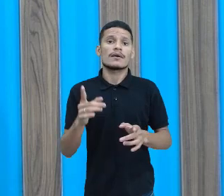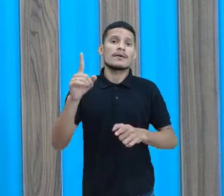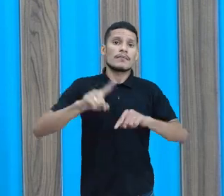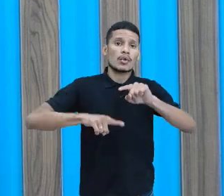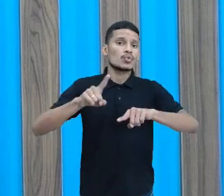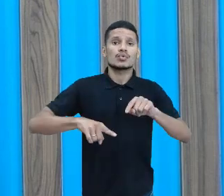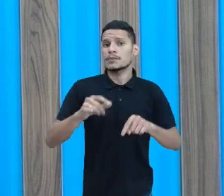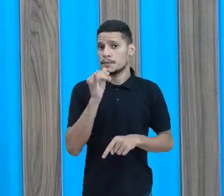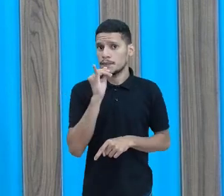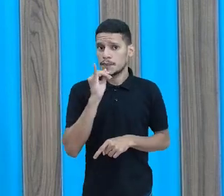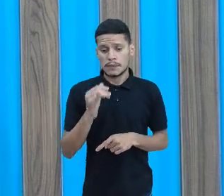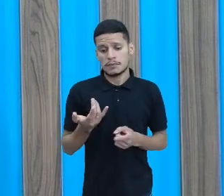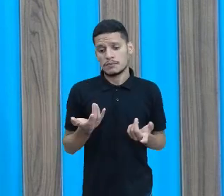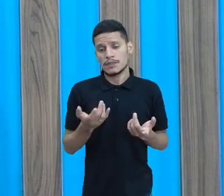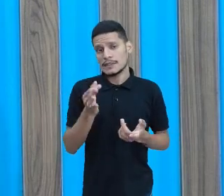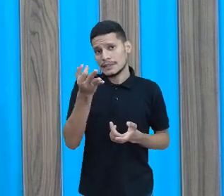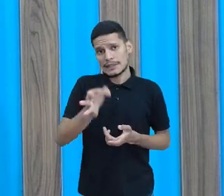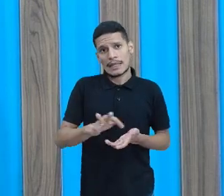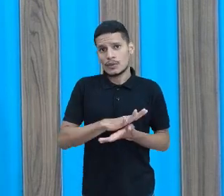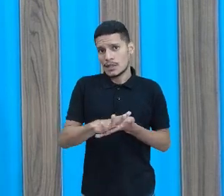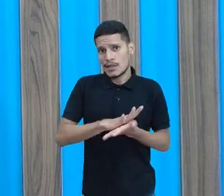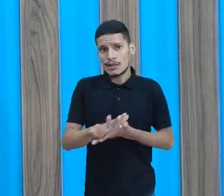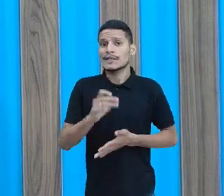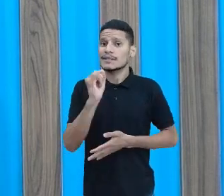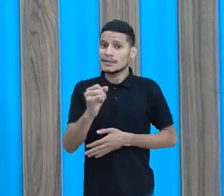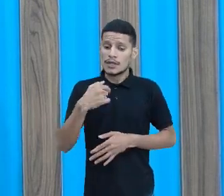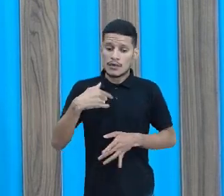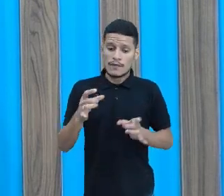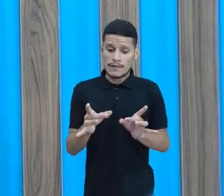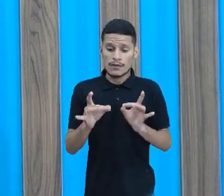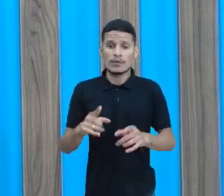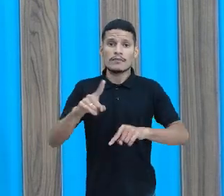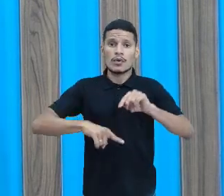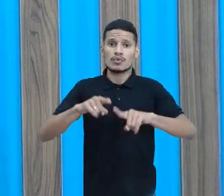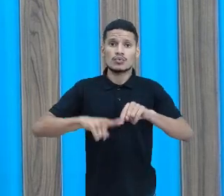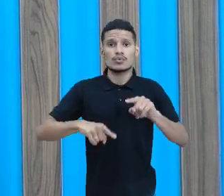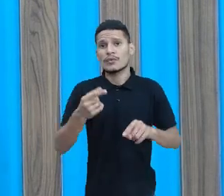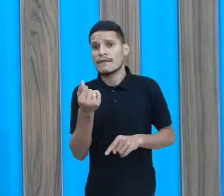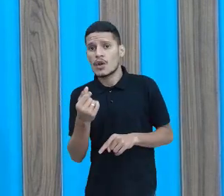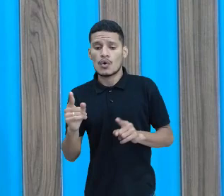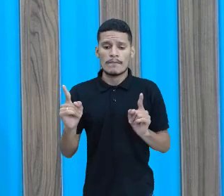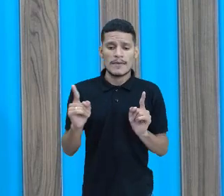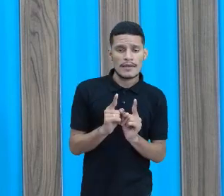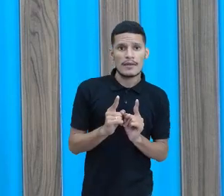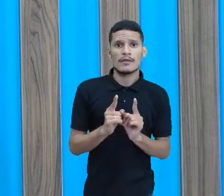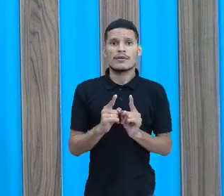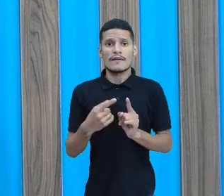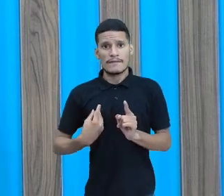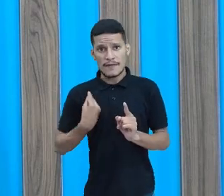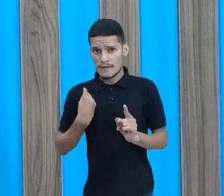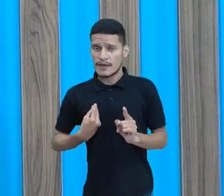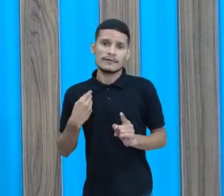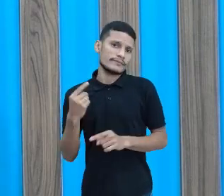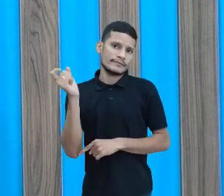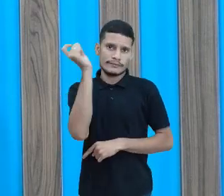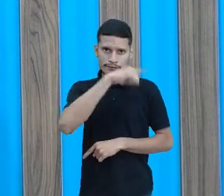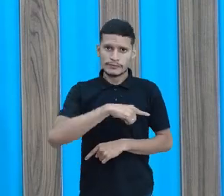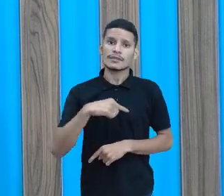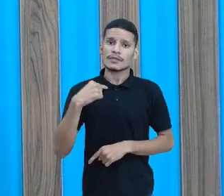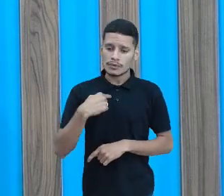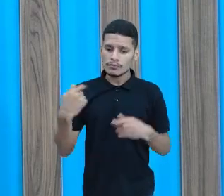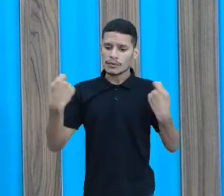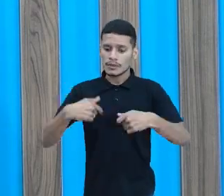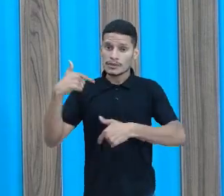exemplo, não vai dar certo. Se eu vendo produtos ali que são de baixo valor, para sobreviver vai ser muito difícil, eu tenho que me